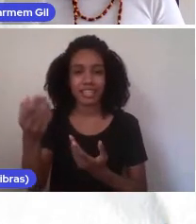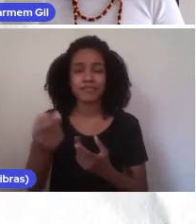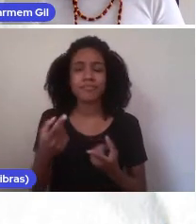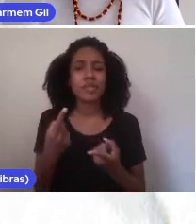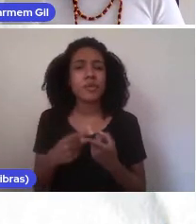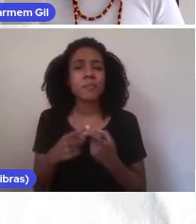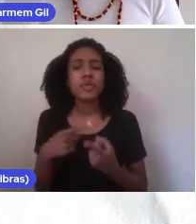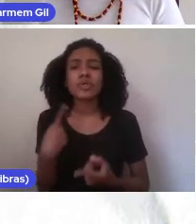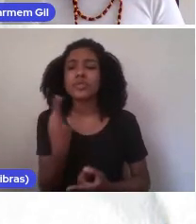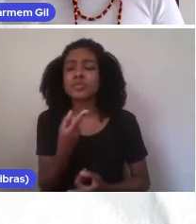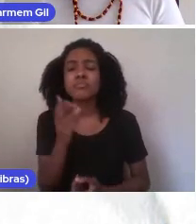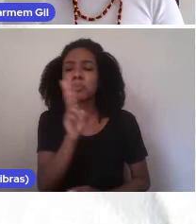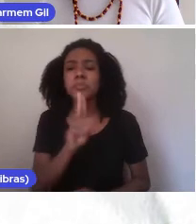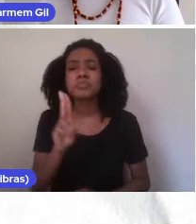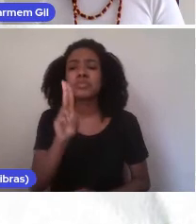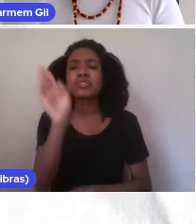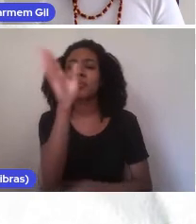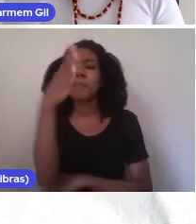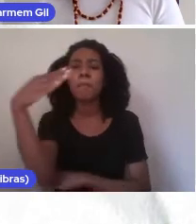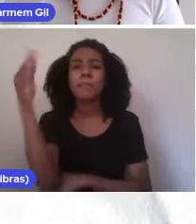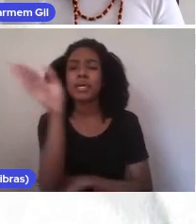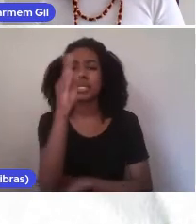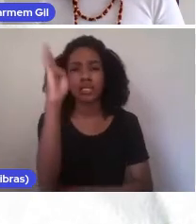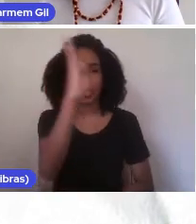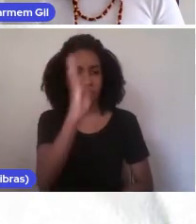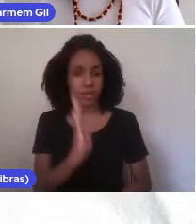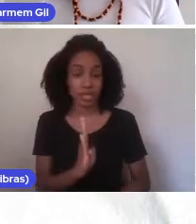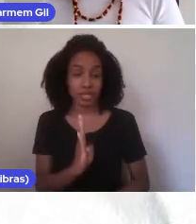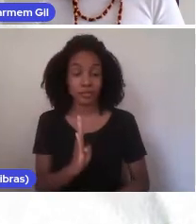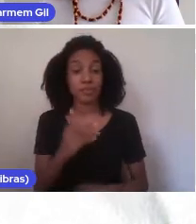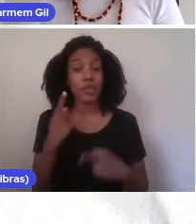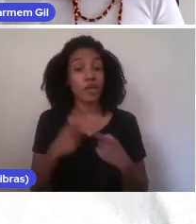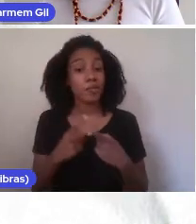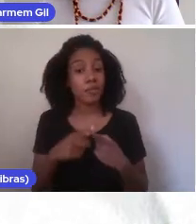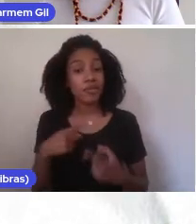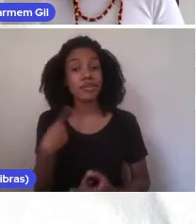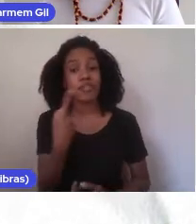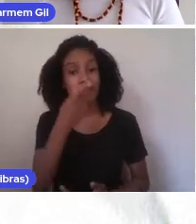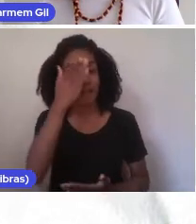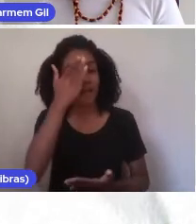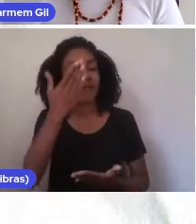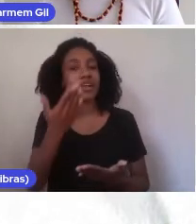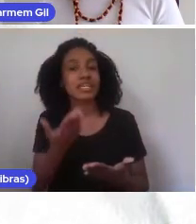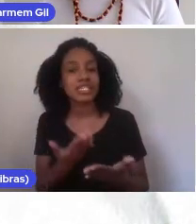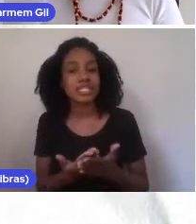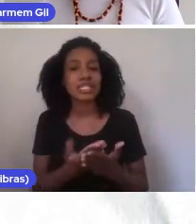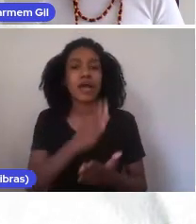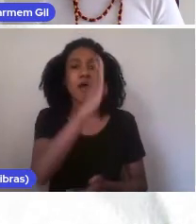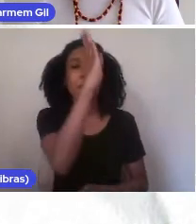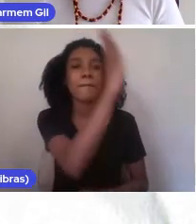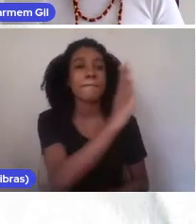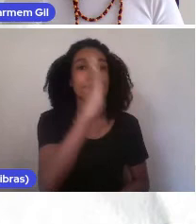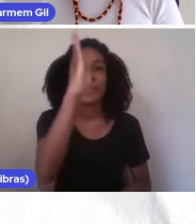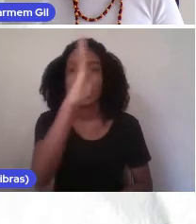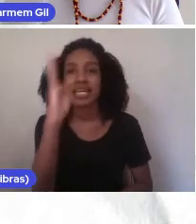não usamos a bandeira do Brasil? Exatamente porque acreditamos que são vários os